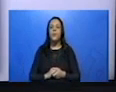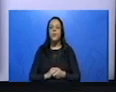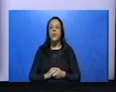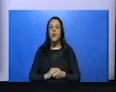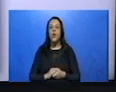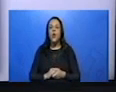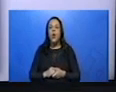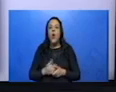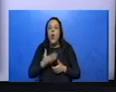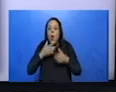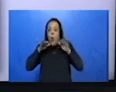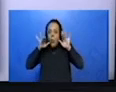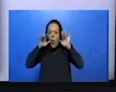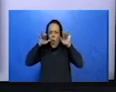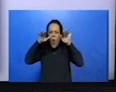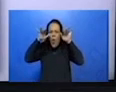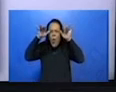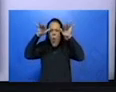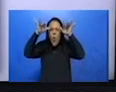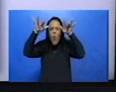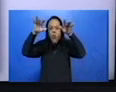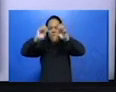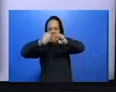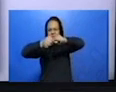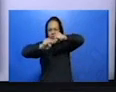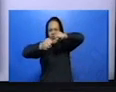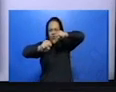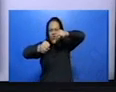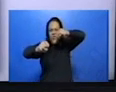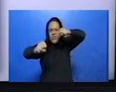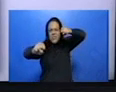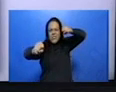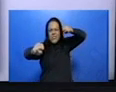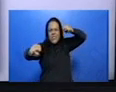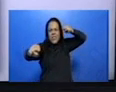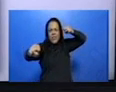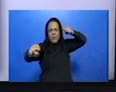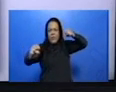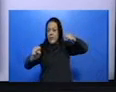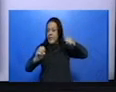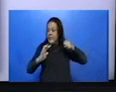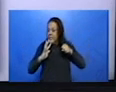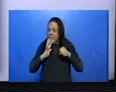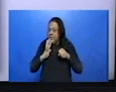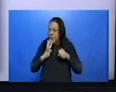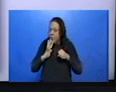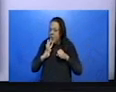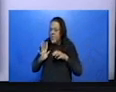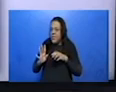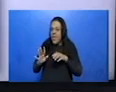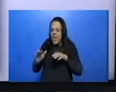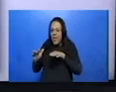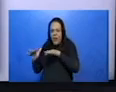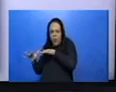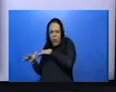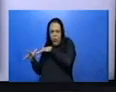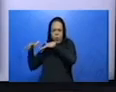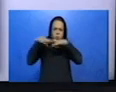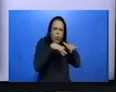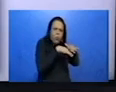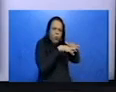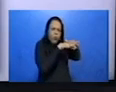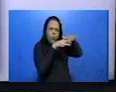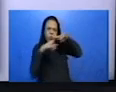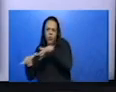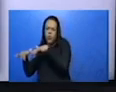lá. Um monstro gigantesco, colossal e desconhecido. Ele se desloca muito rápido,